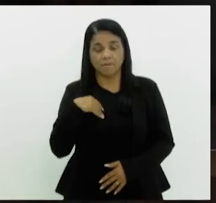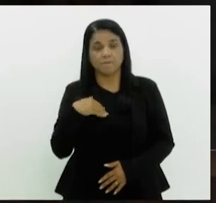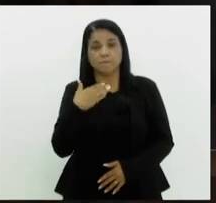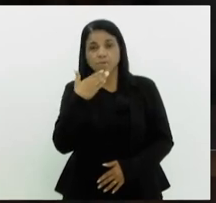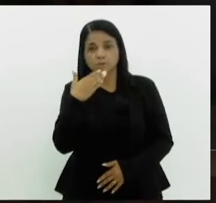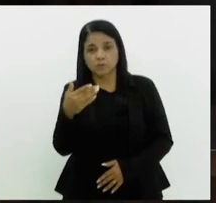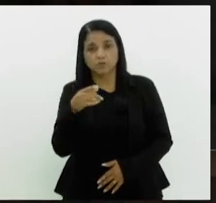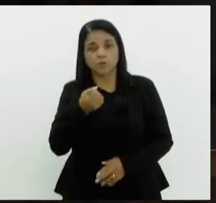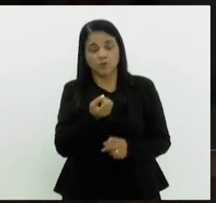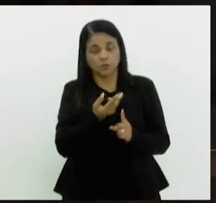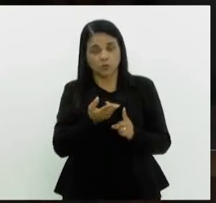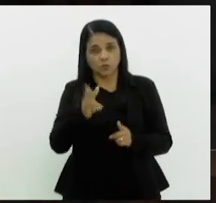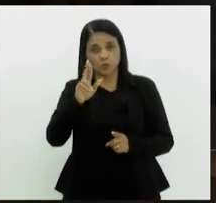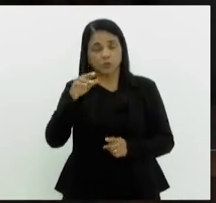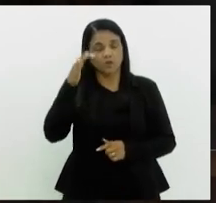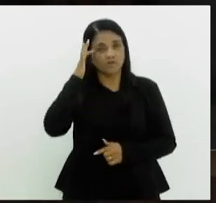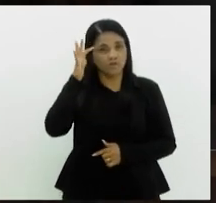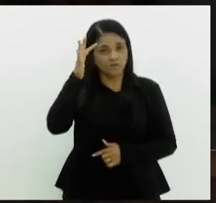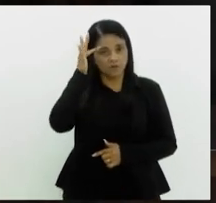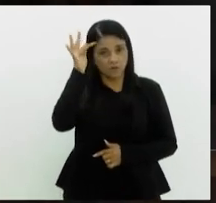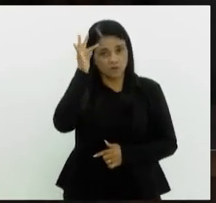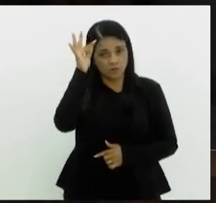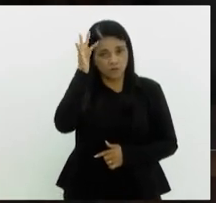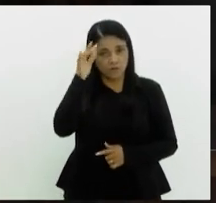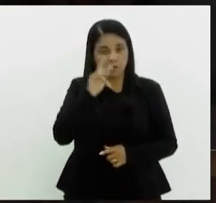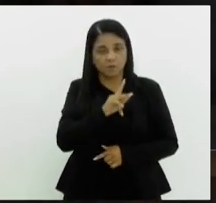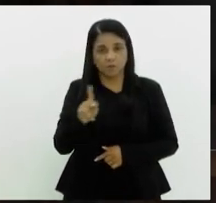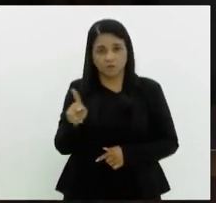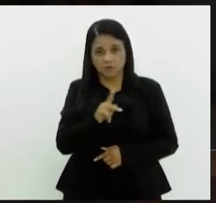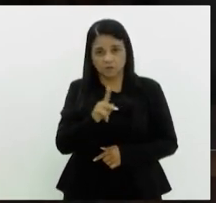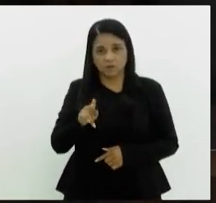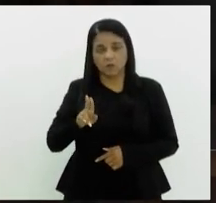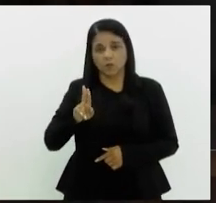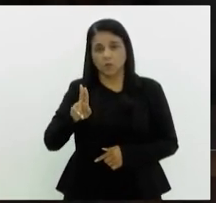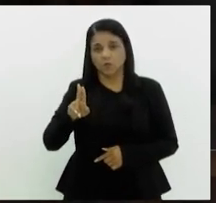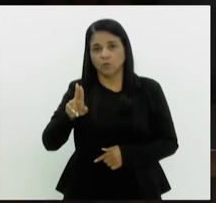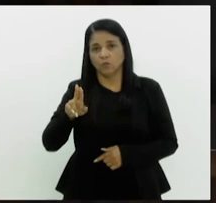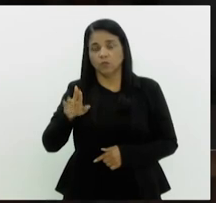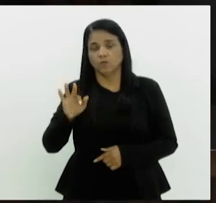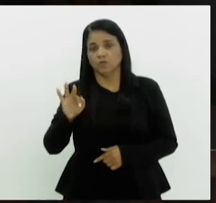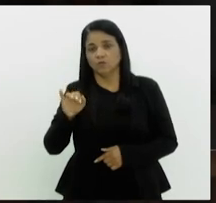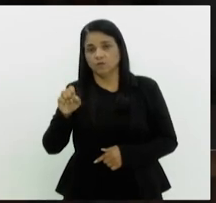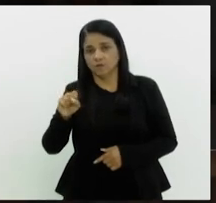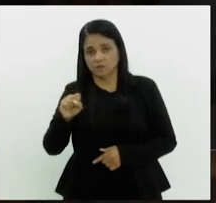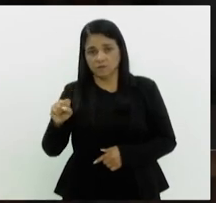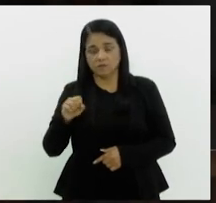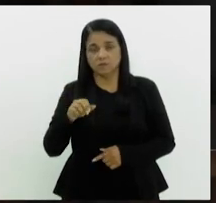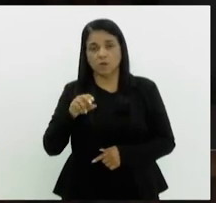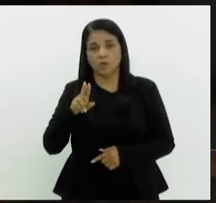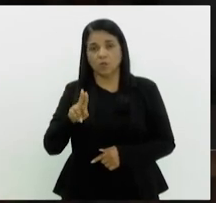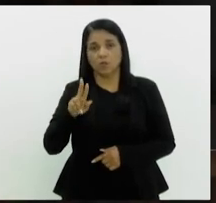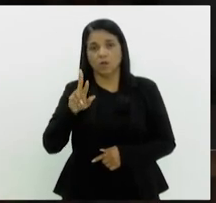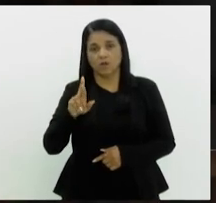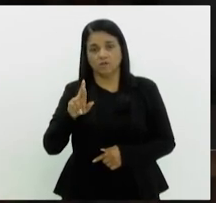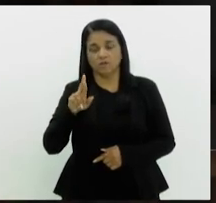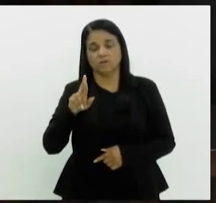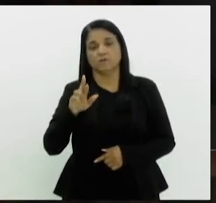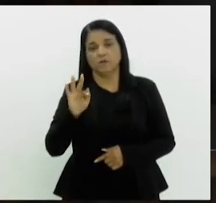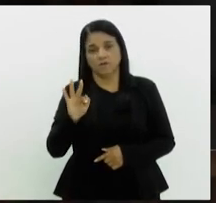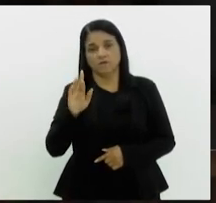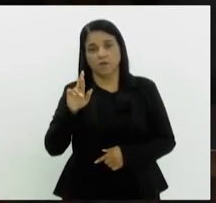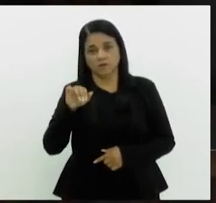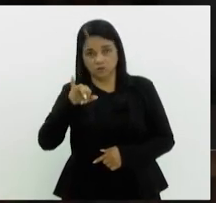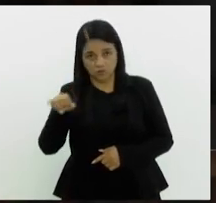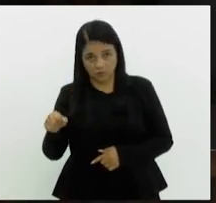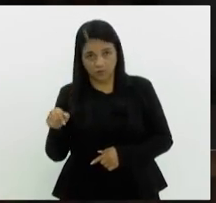a doutora em filosofia e professora do INFIX da UFRJ. Quando pronunciamos Helena Teodoro,